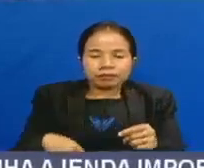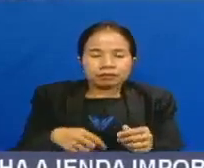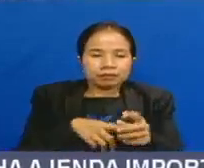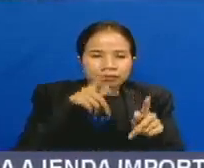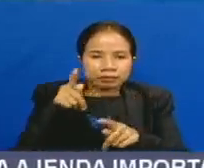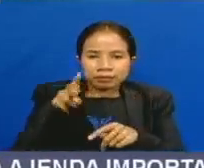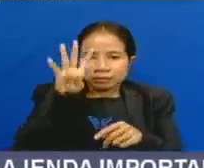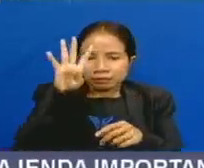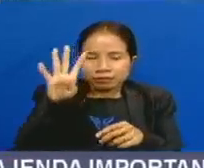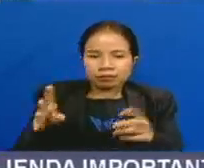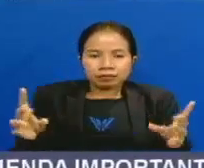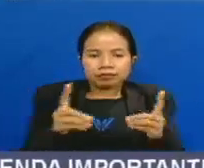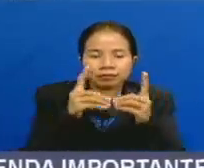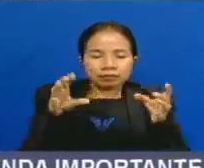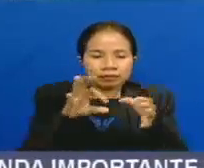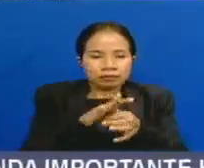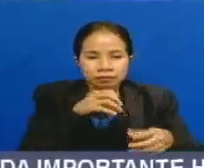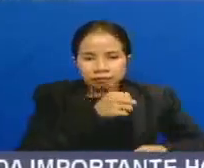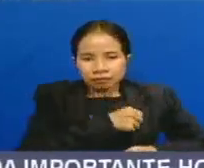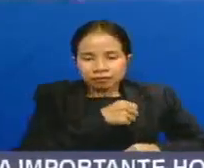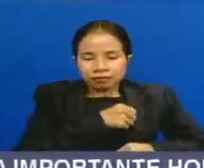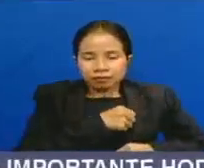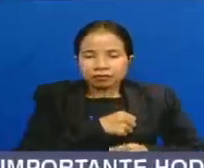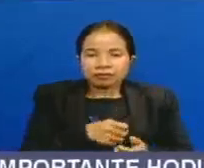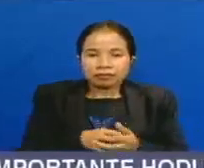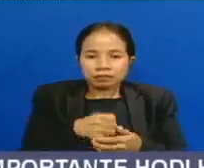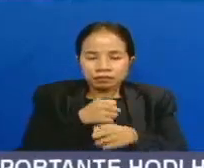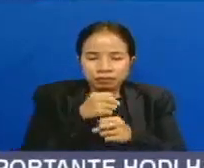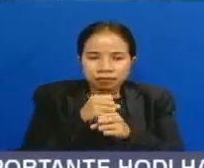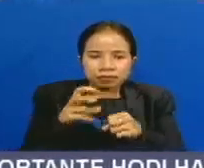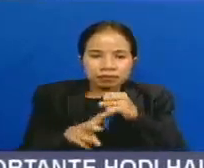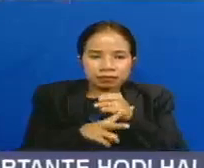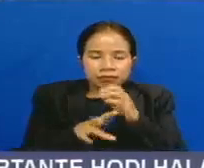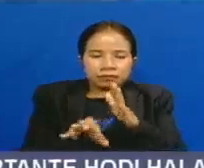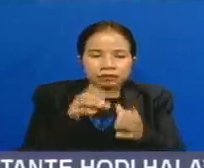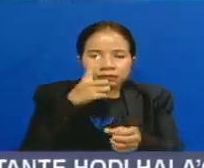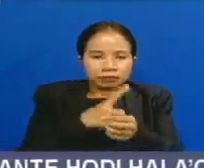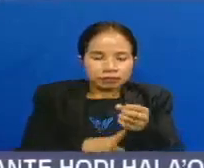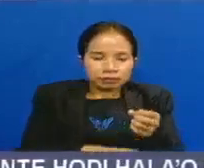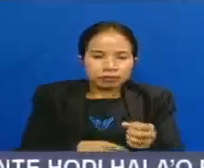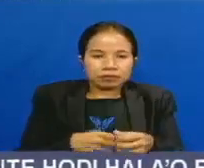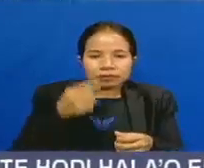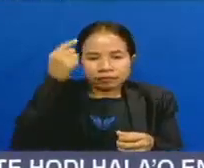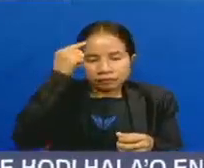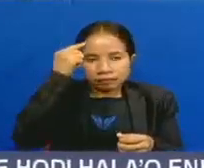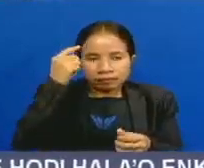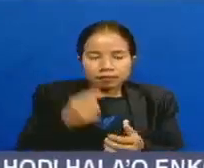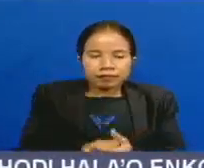Emma Nanghat, a soro membro FFDTL refere, onde resulta vítima retancana e a parte